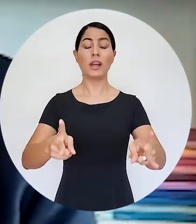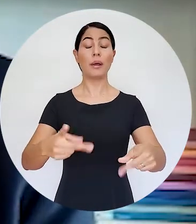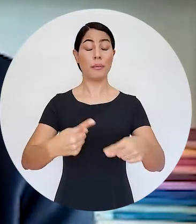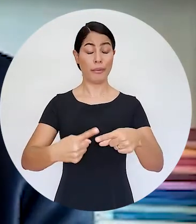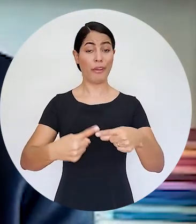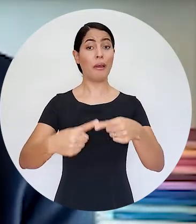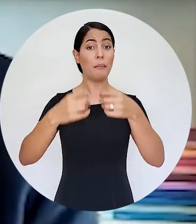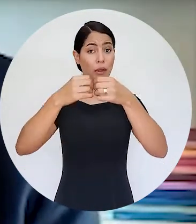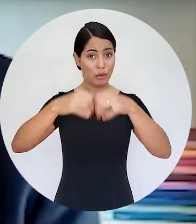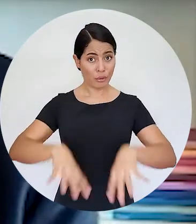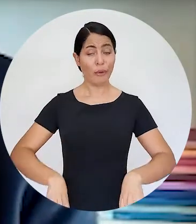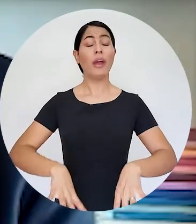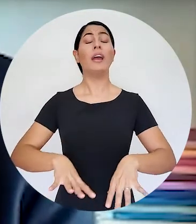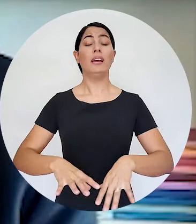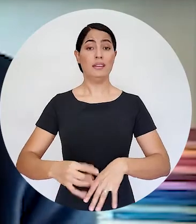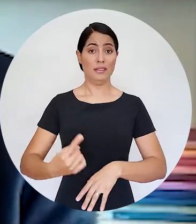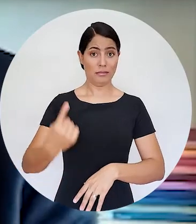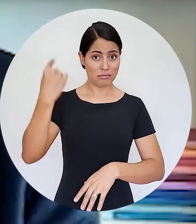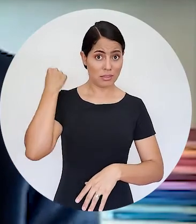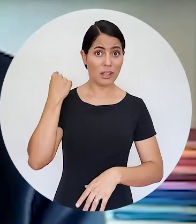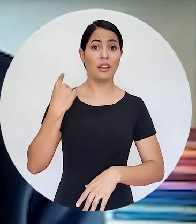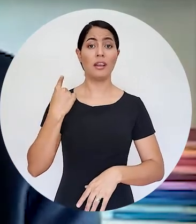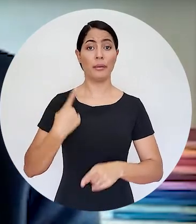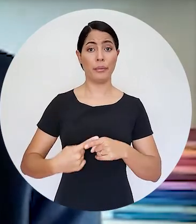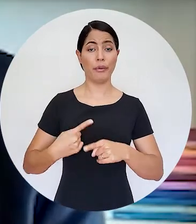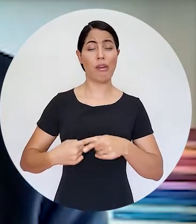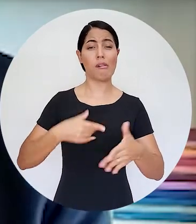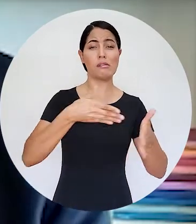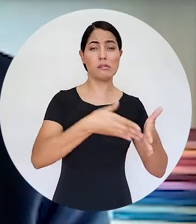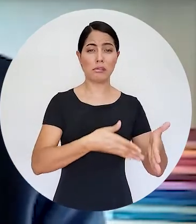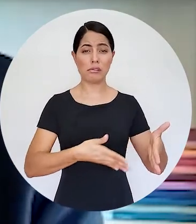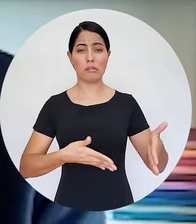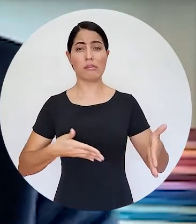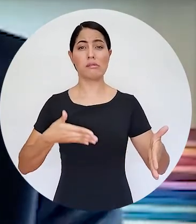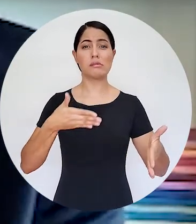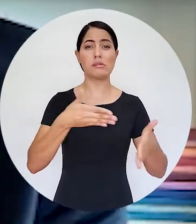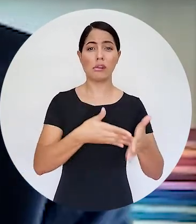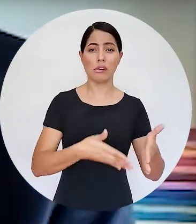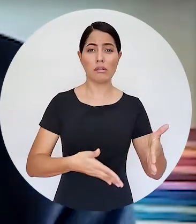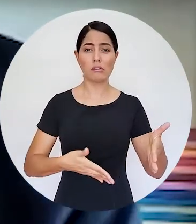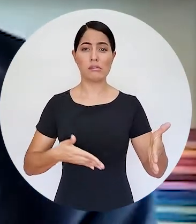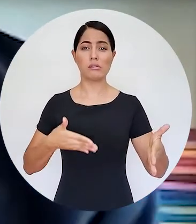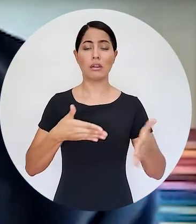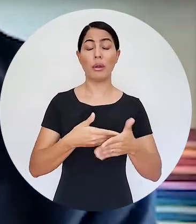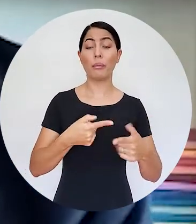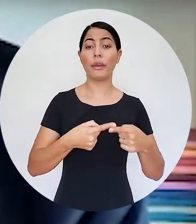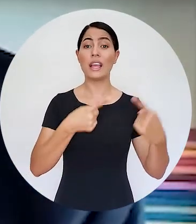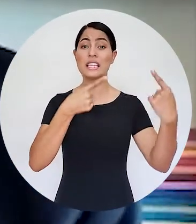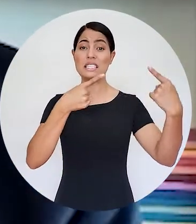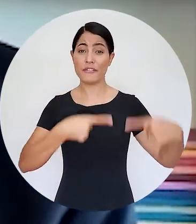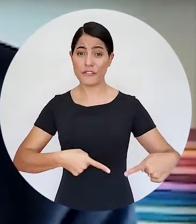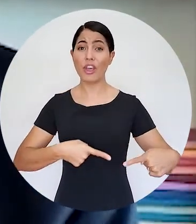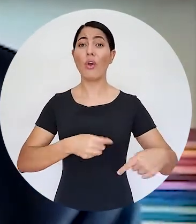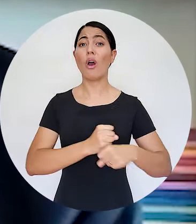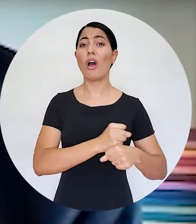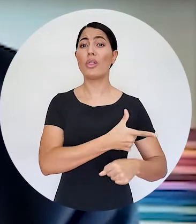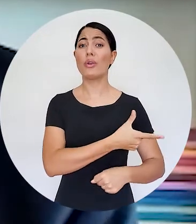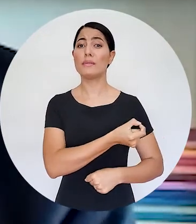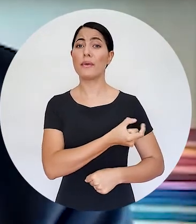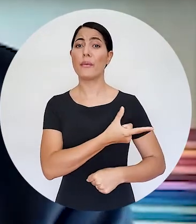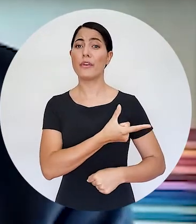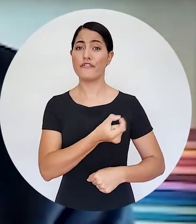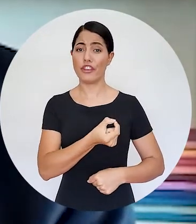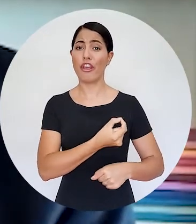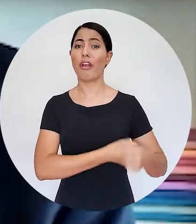foi purificado um todos fosse hoje foi prejudicado pela dificuldade pelos desafios